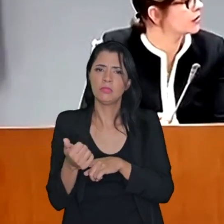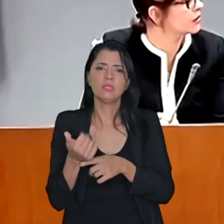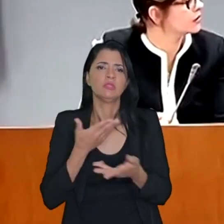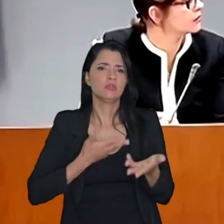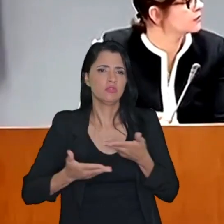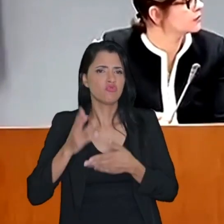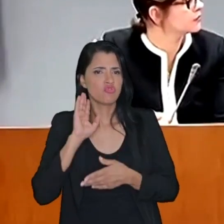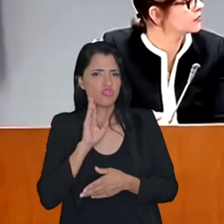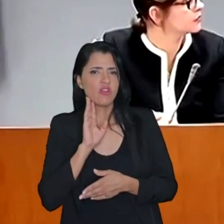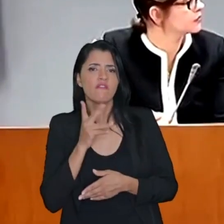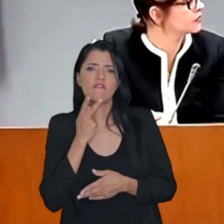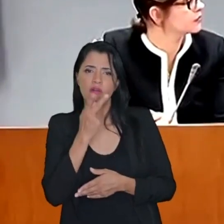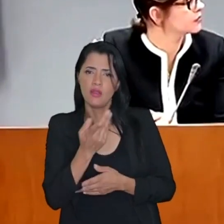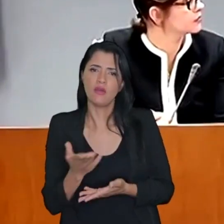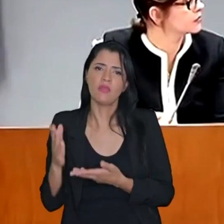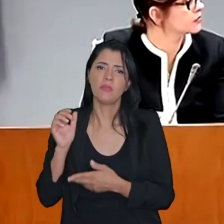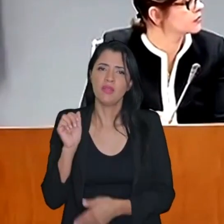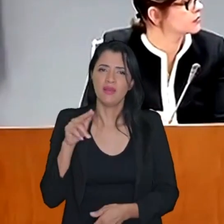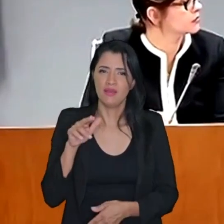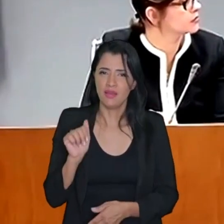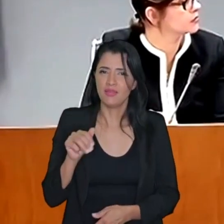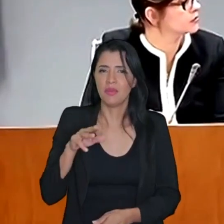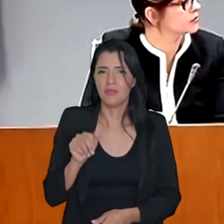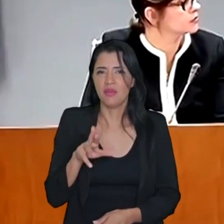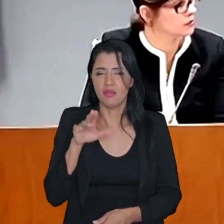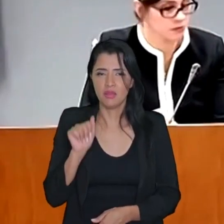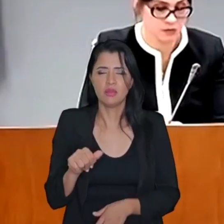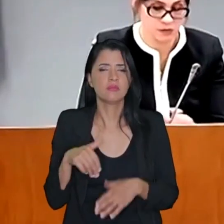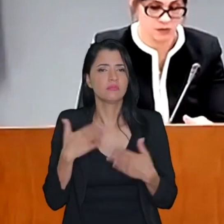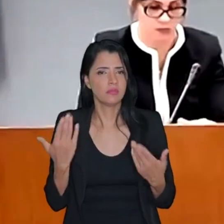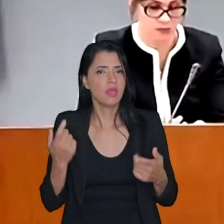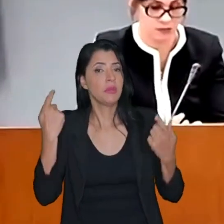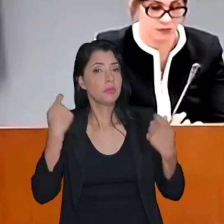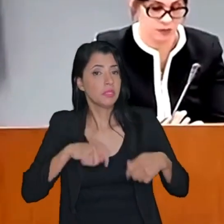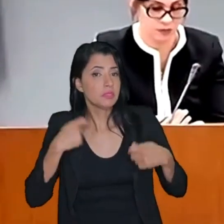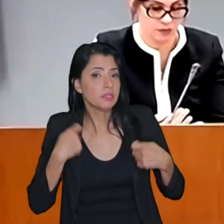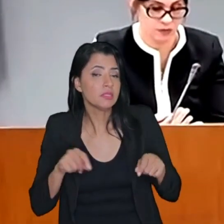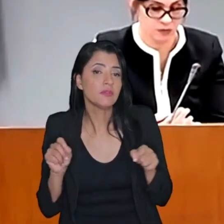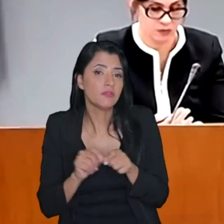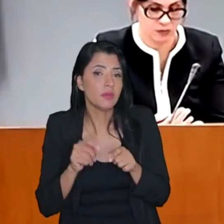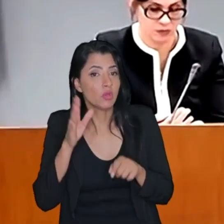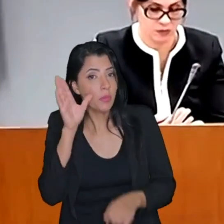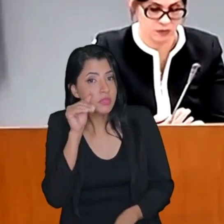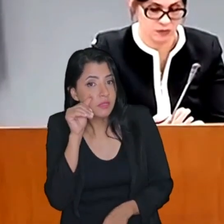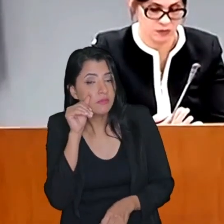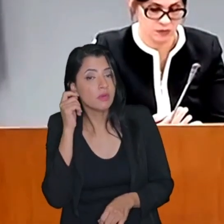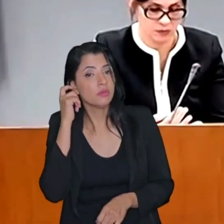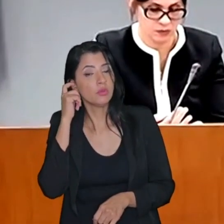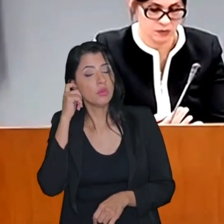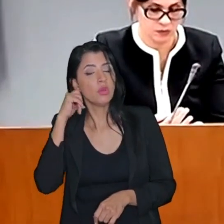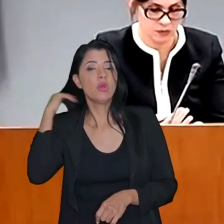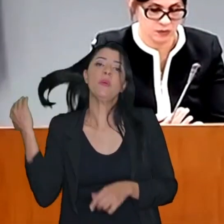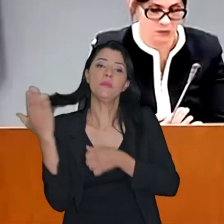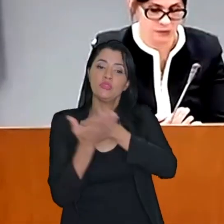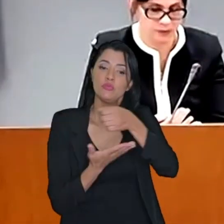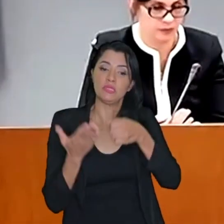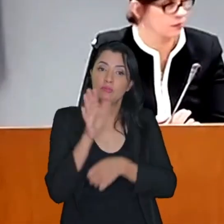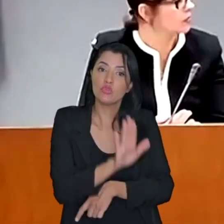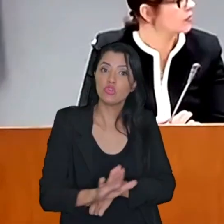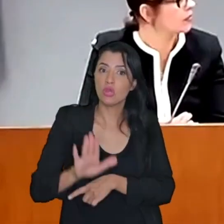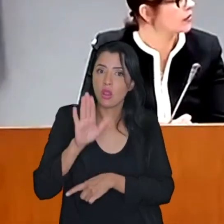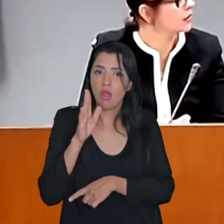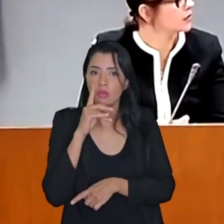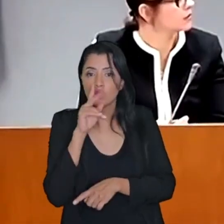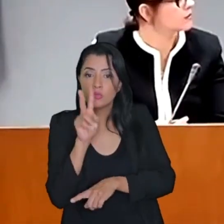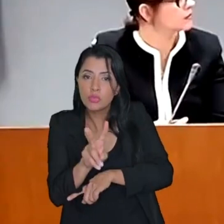diretas mencionadas aqui pela doutora Namara, deve ser feito com observância dos princípios gerais de proteção